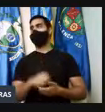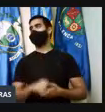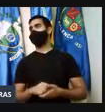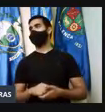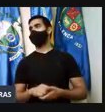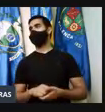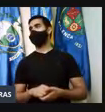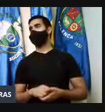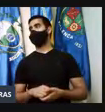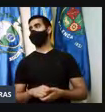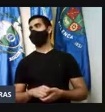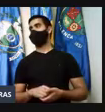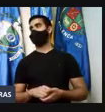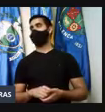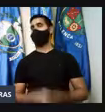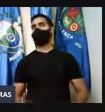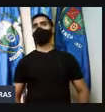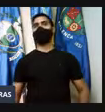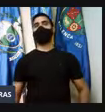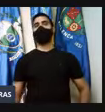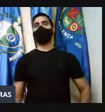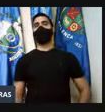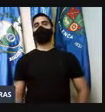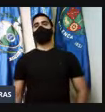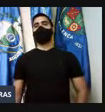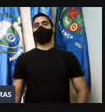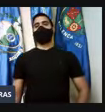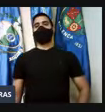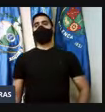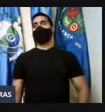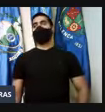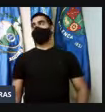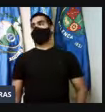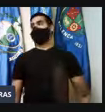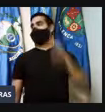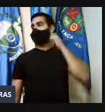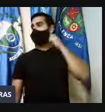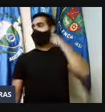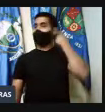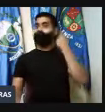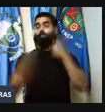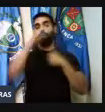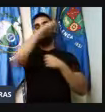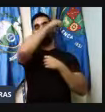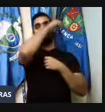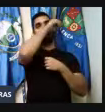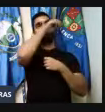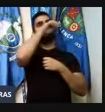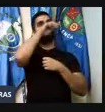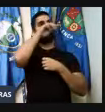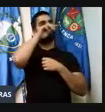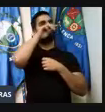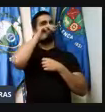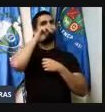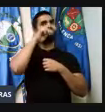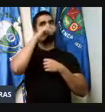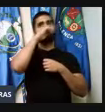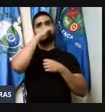vou fazer a chamada. Primeiro vereador, doutor Luiz Saulo Breves Baia. David Barbosa